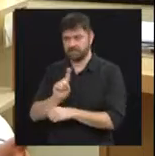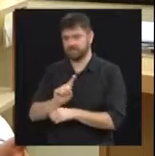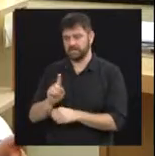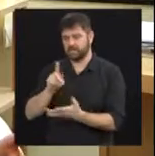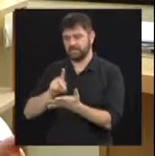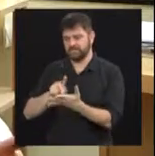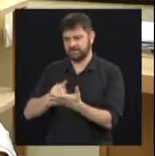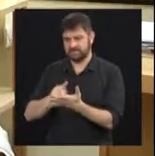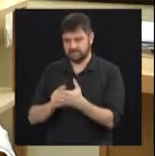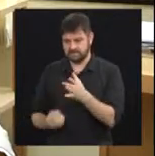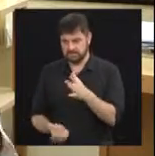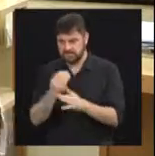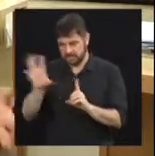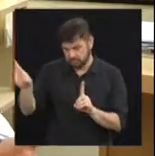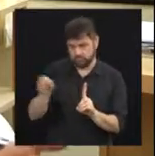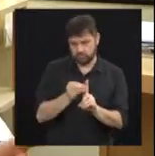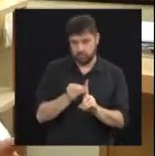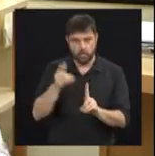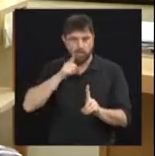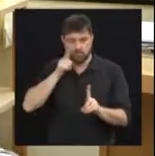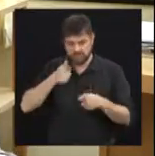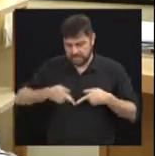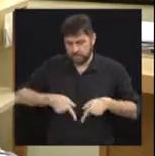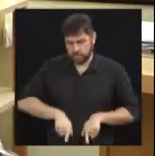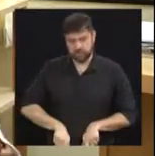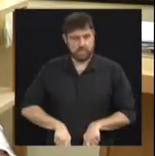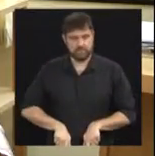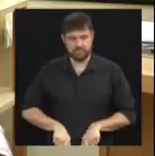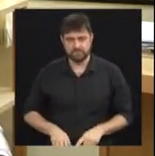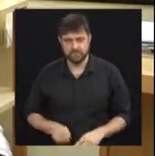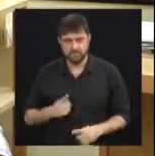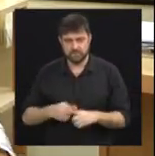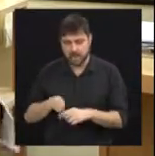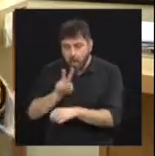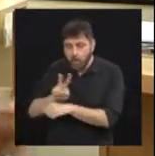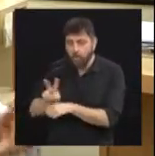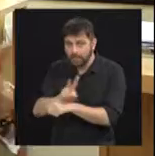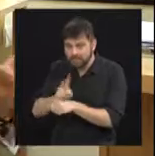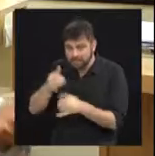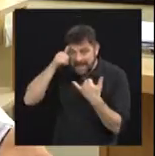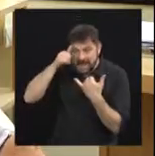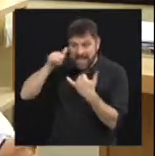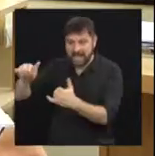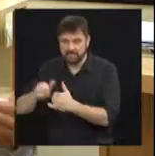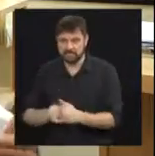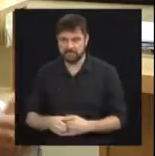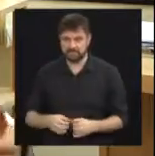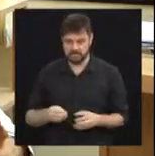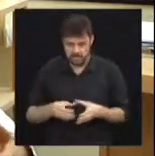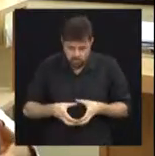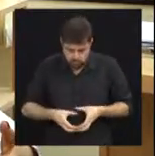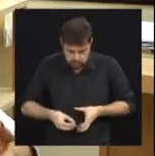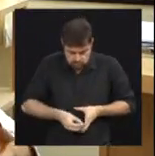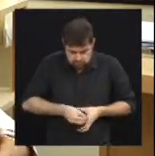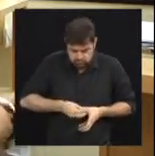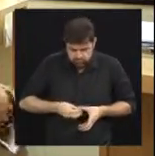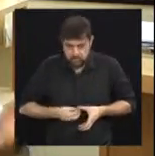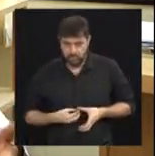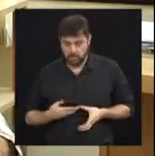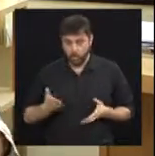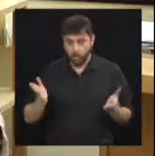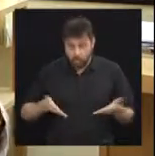sempre resulta em gestações múltiplas. Inclusive, o cuidado para se evitar gestações múltiplas é um cuidado tomado hoje